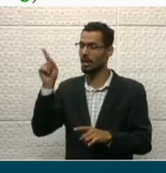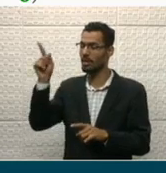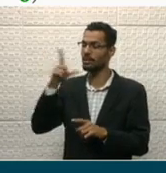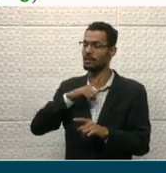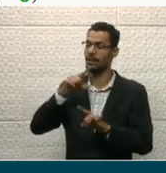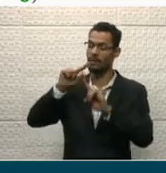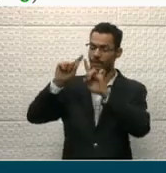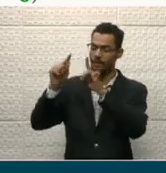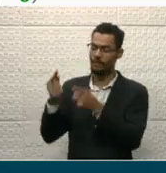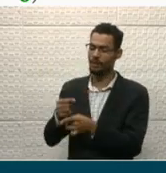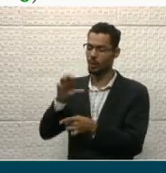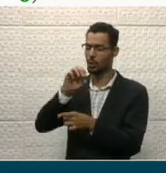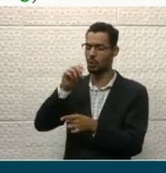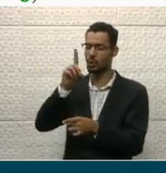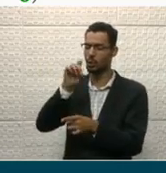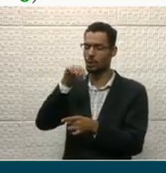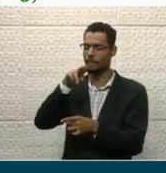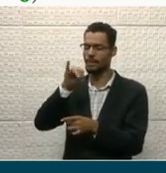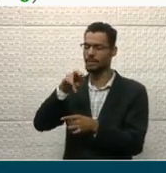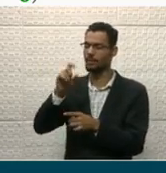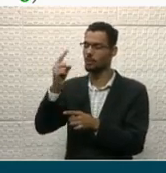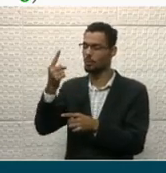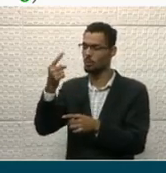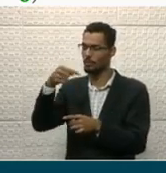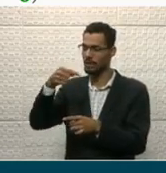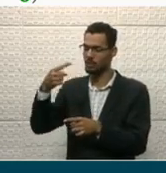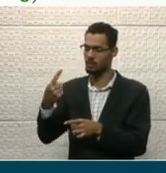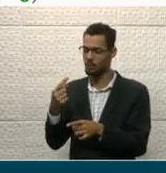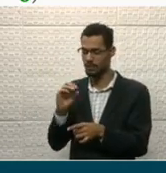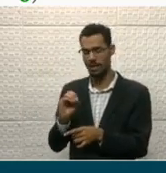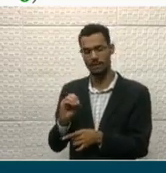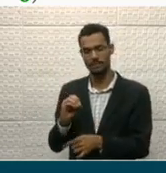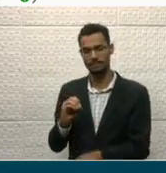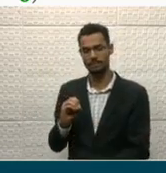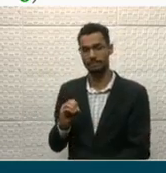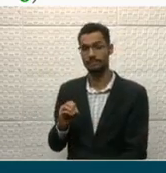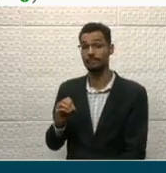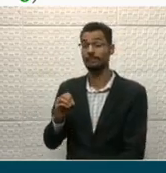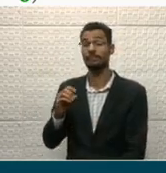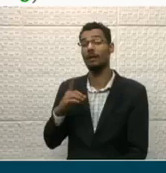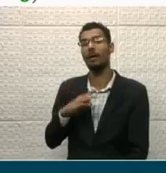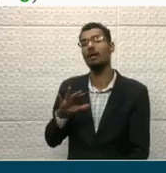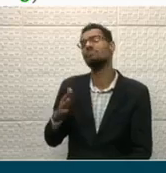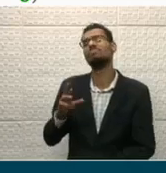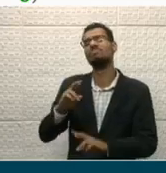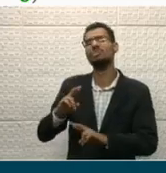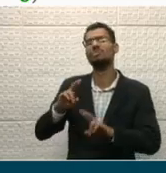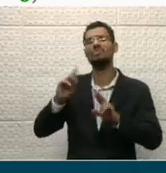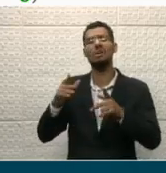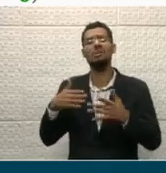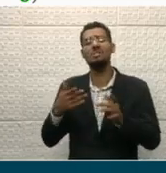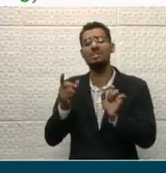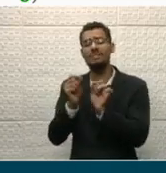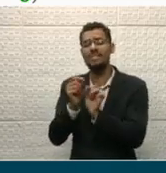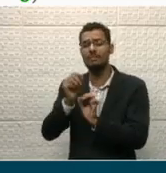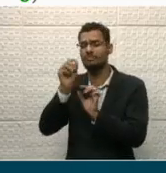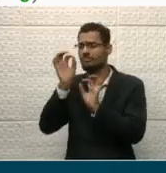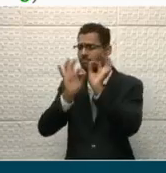pelo vetor do domínio, que é o 1, menos 1 e 0. A diferença é que quando eu efetuo esse